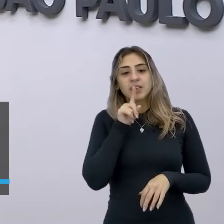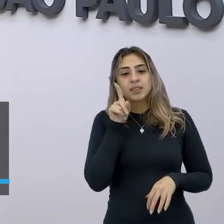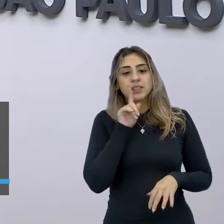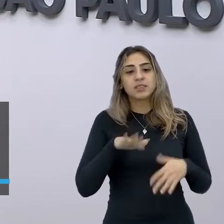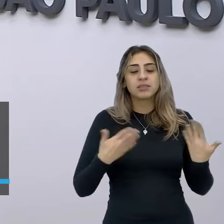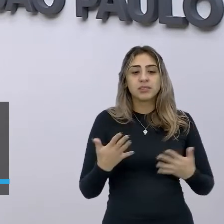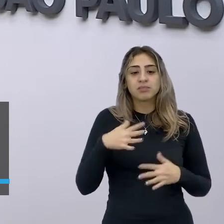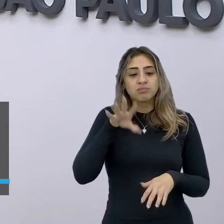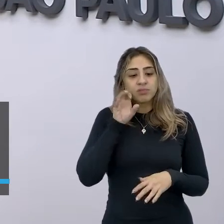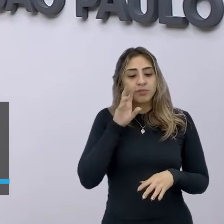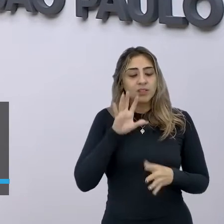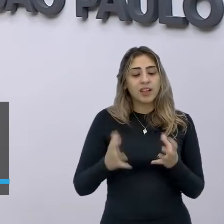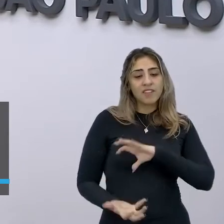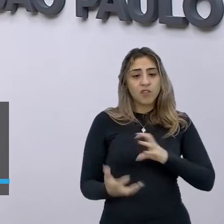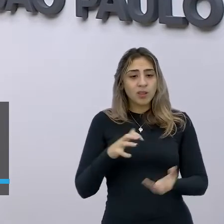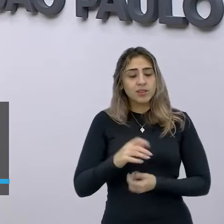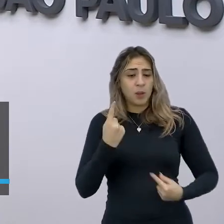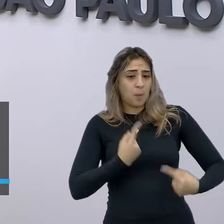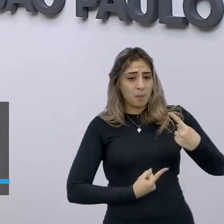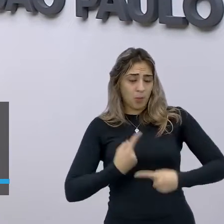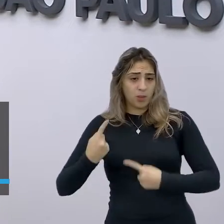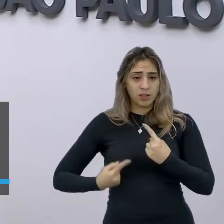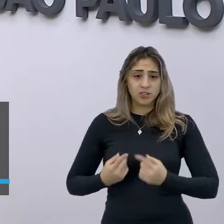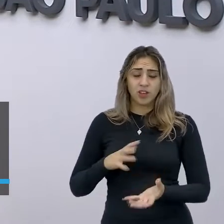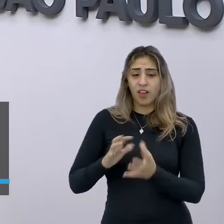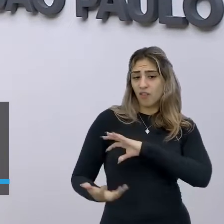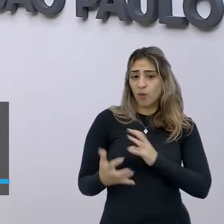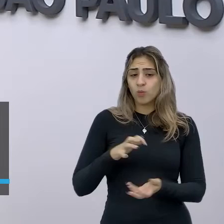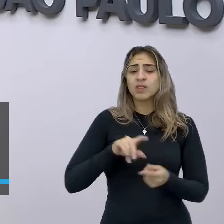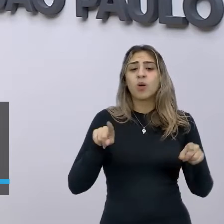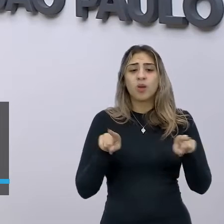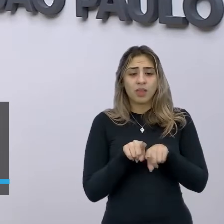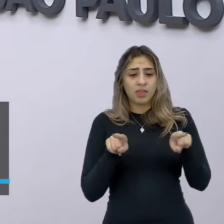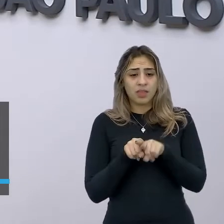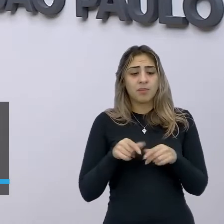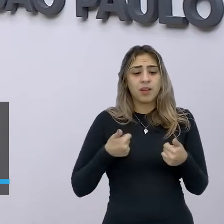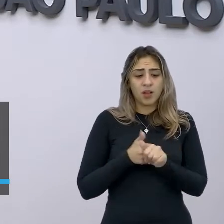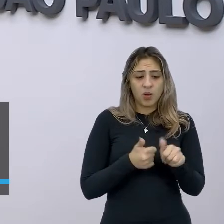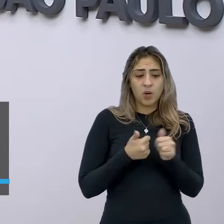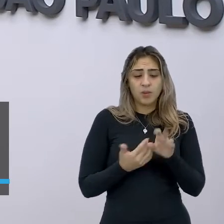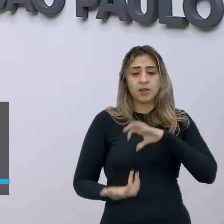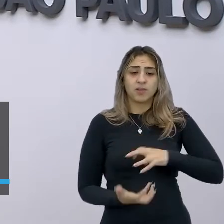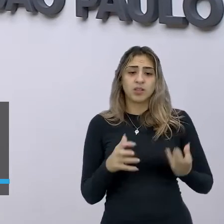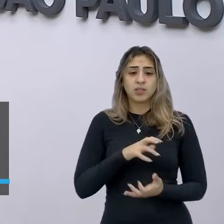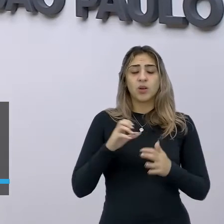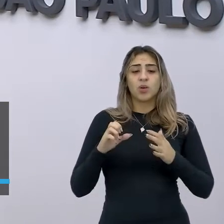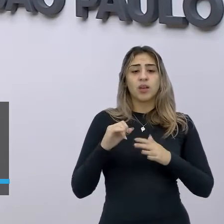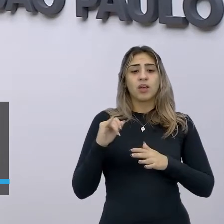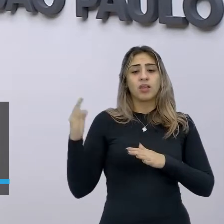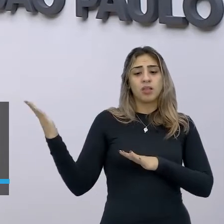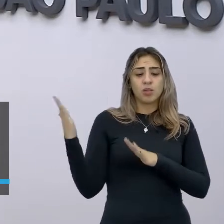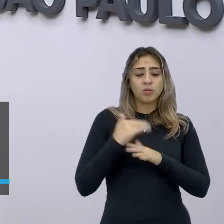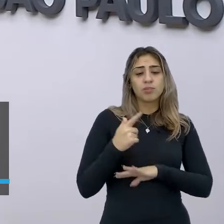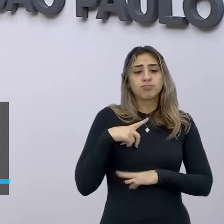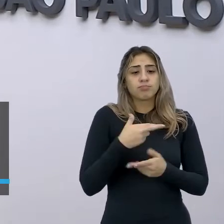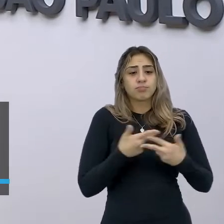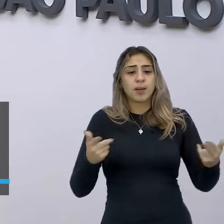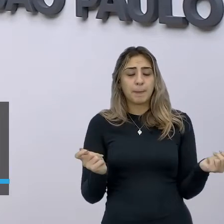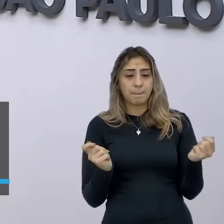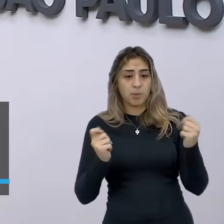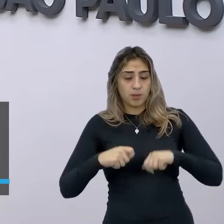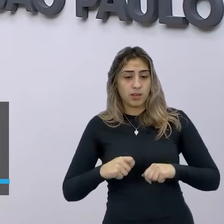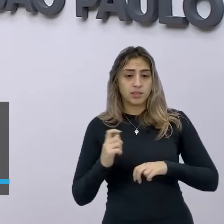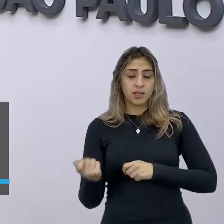então, houve uma revolução política, houve uma revolução também. Ele acompanhou a Revolução Industrial e, com o tempo, se tornou a maior